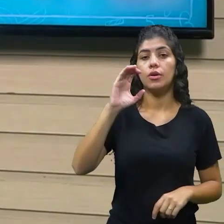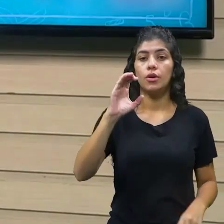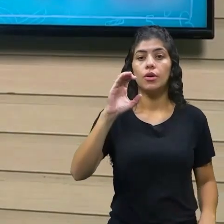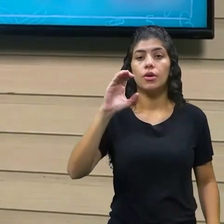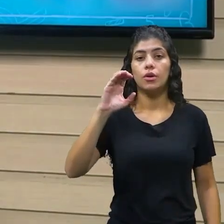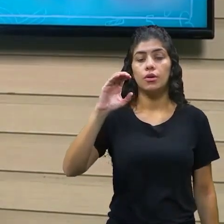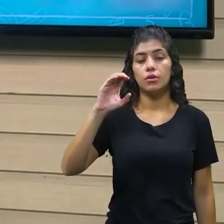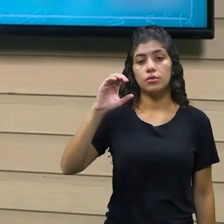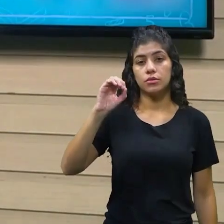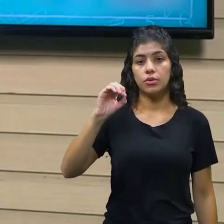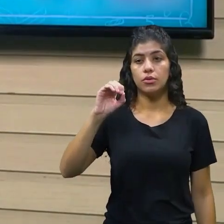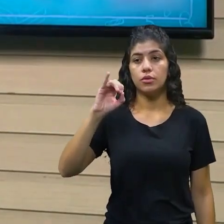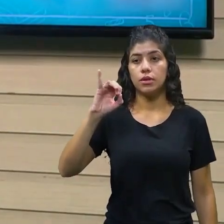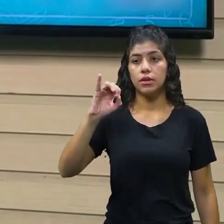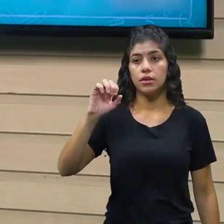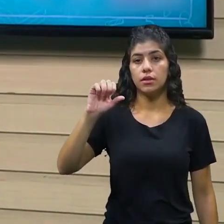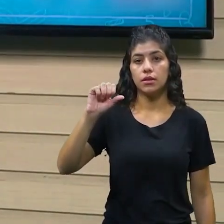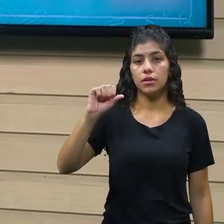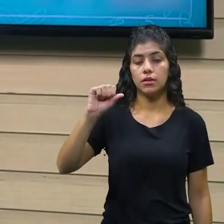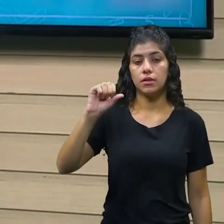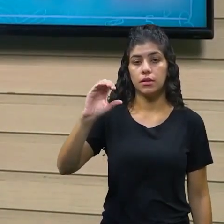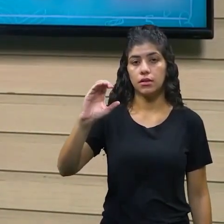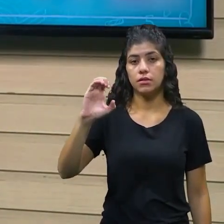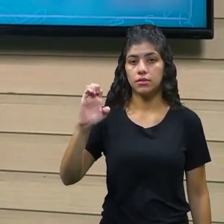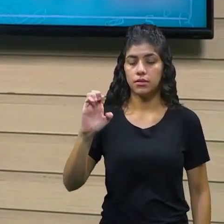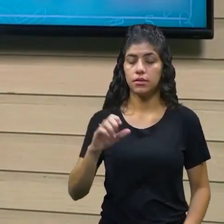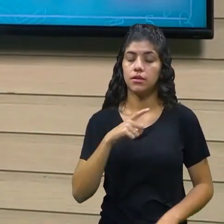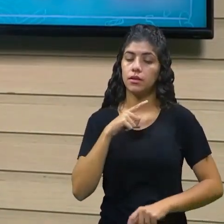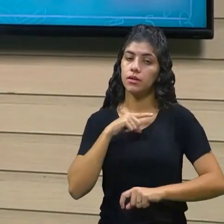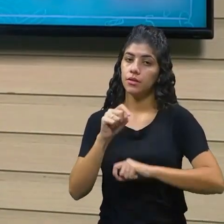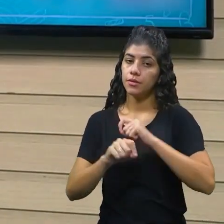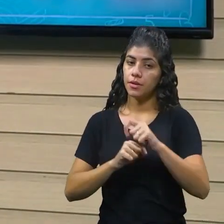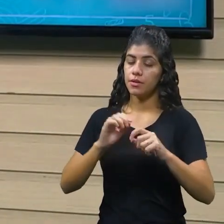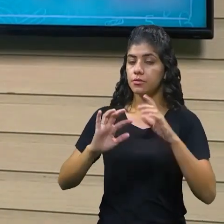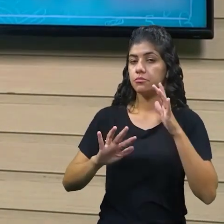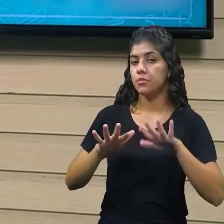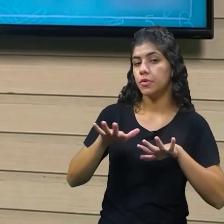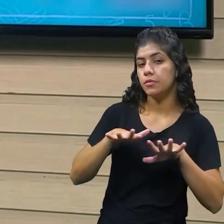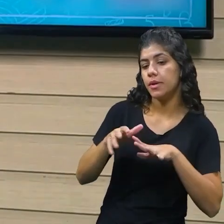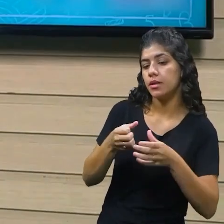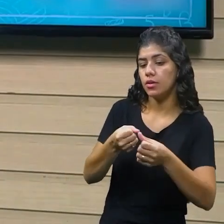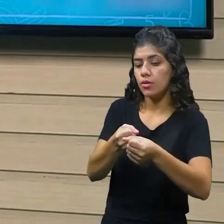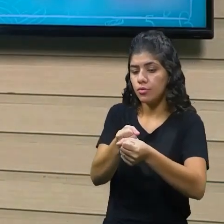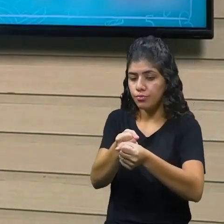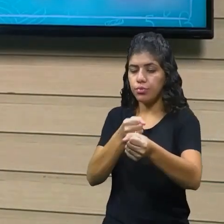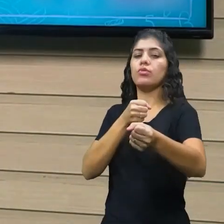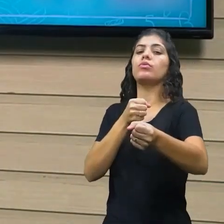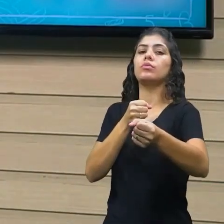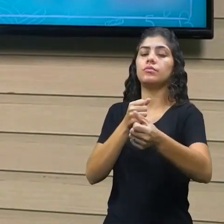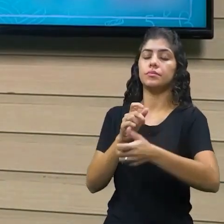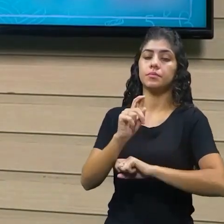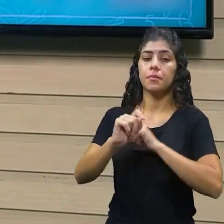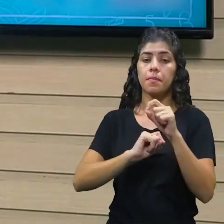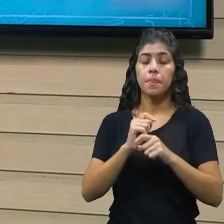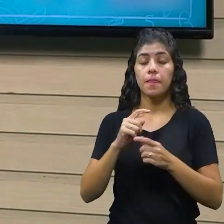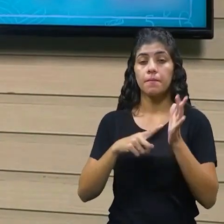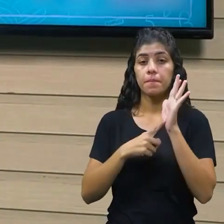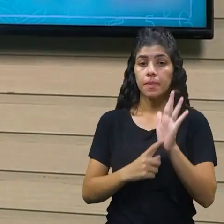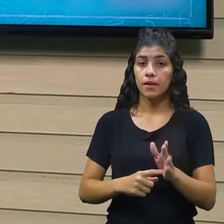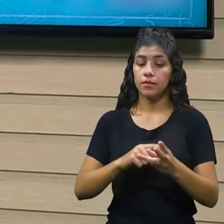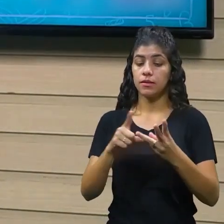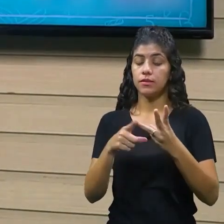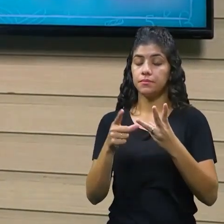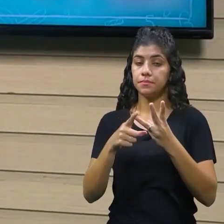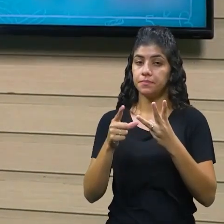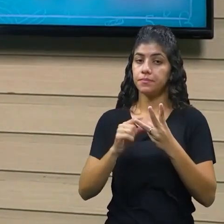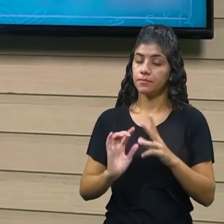Como se a arma desse um coice para trás. Então esse movimento que eles falam informalmente de coice, na verdade, é um princípio